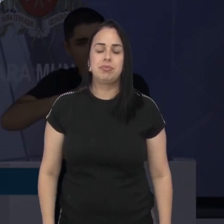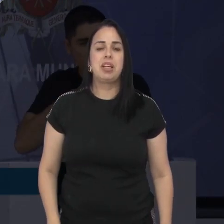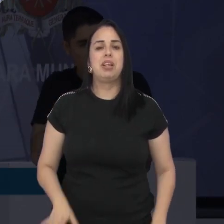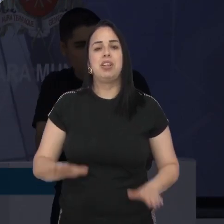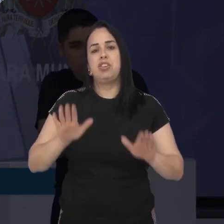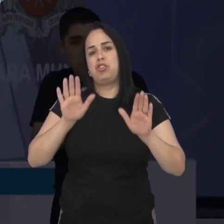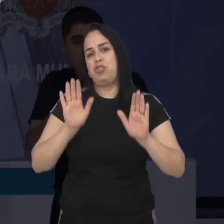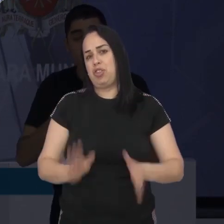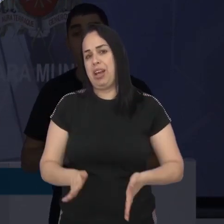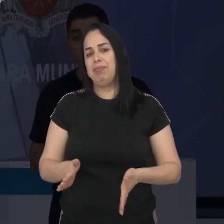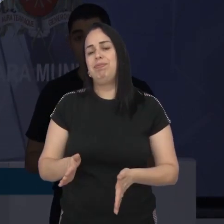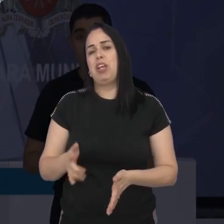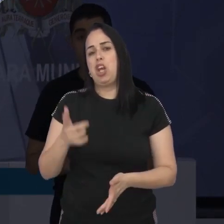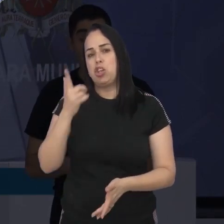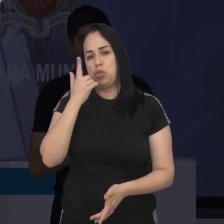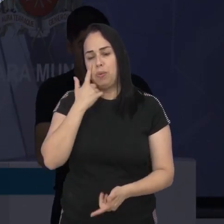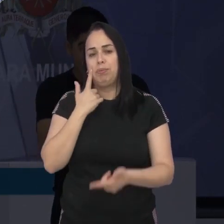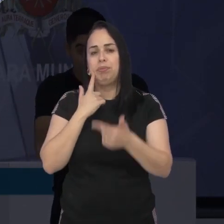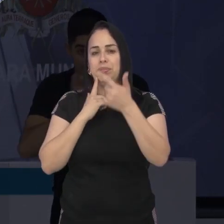Eu já chorei em cada um deles.